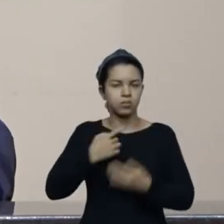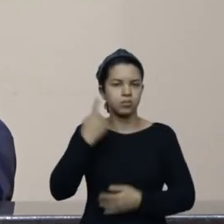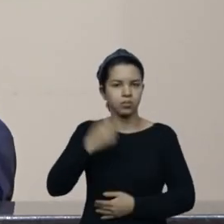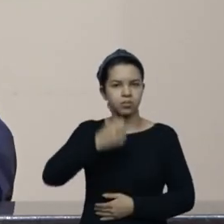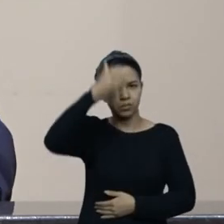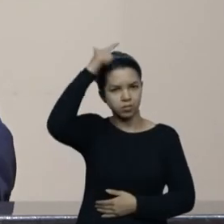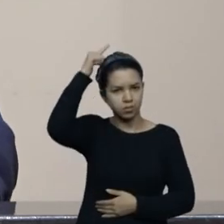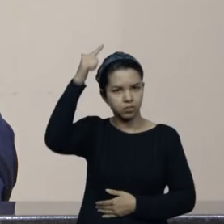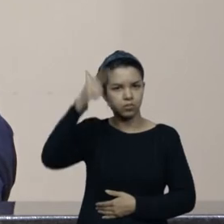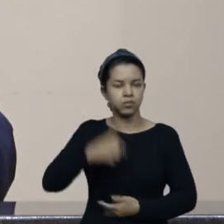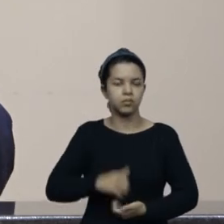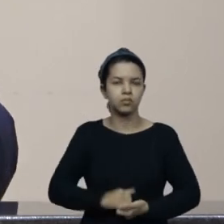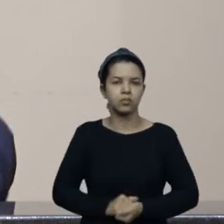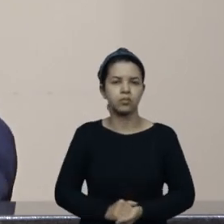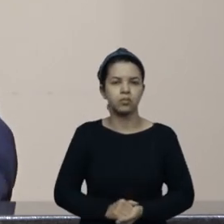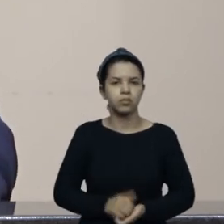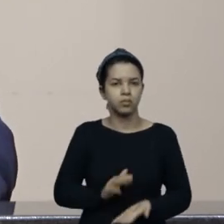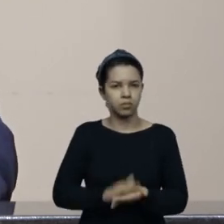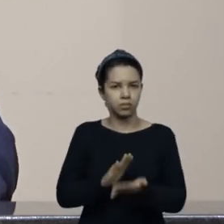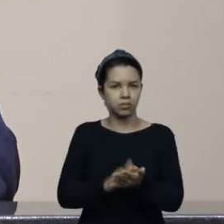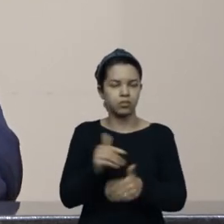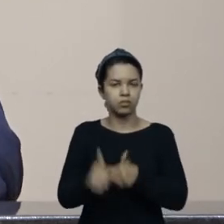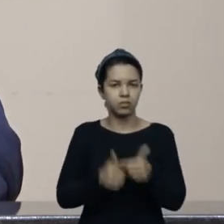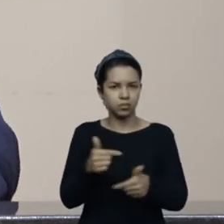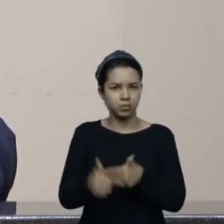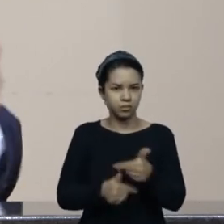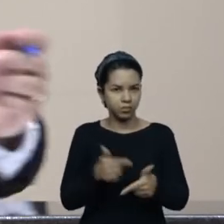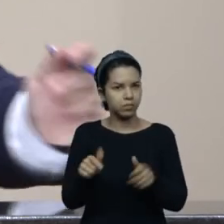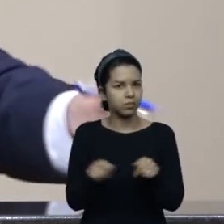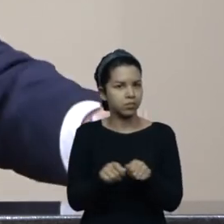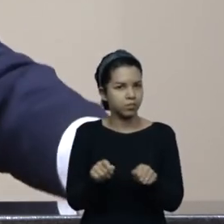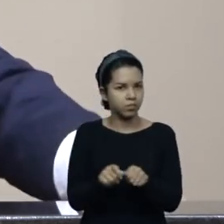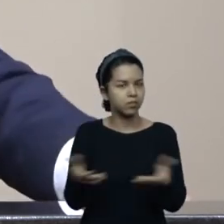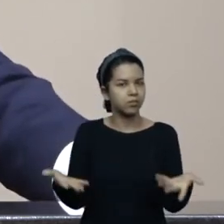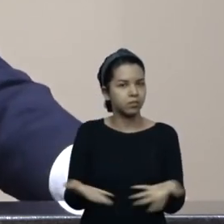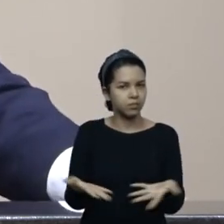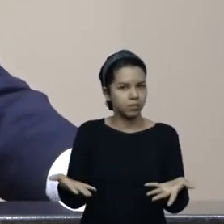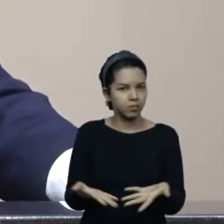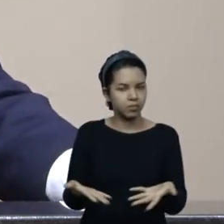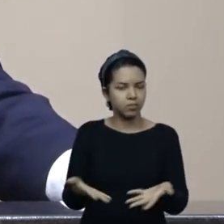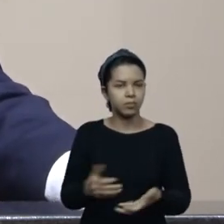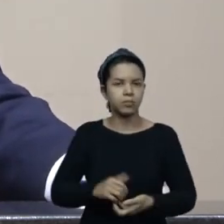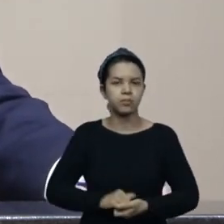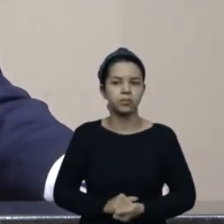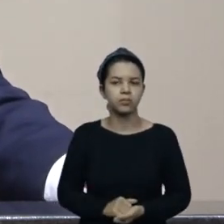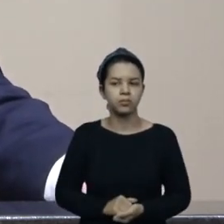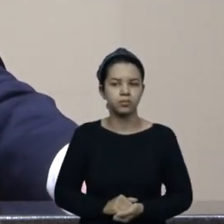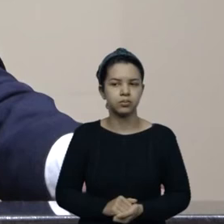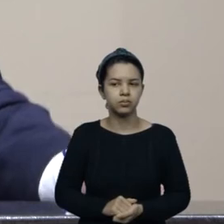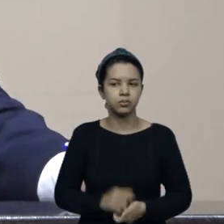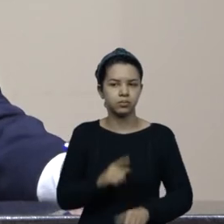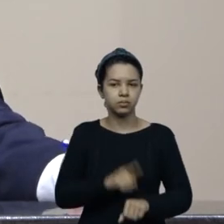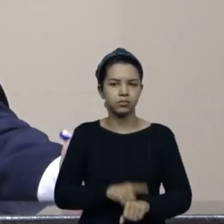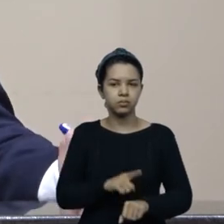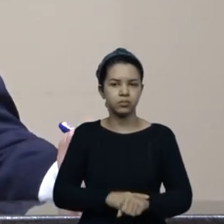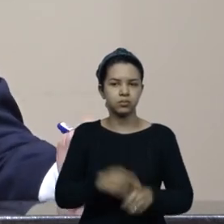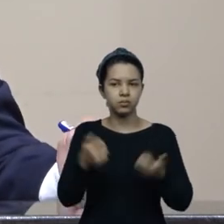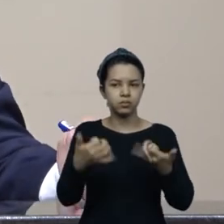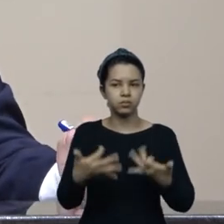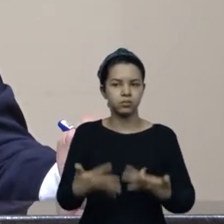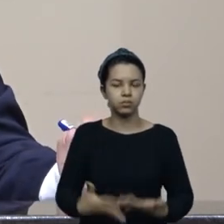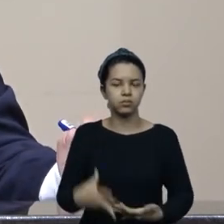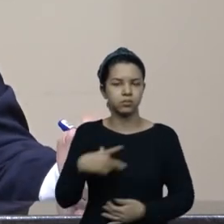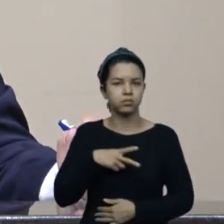pelas palavras, parabéns pelo trabalho que vem fazendo. Agora sim, o horário destinado às explicações pessoais,